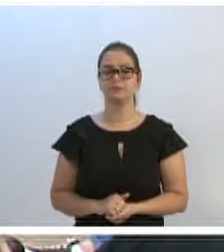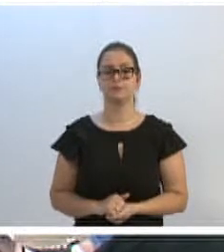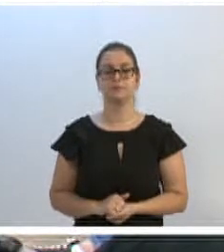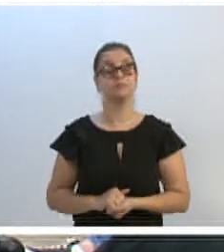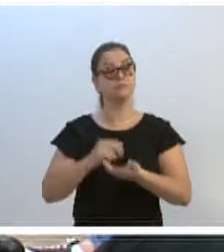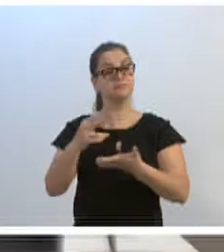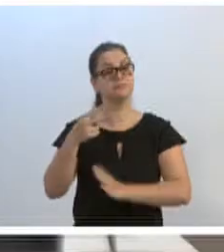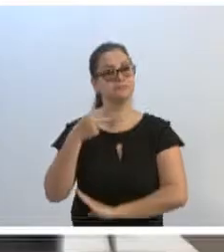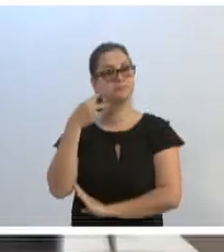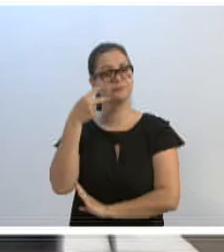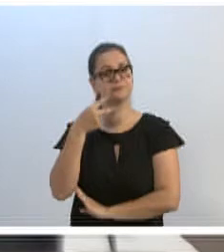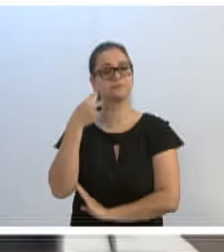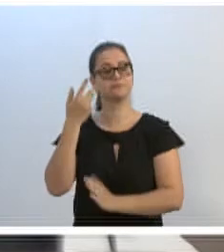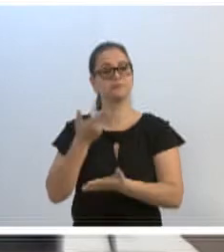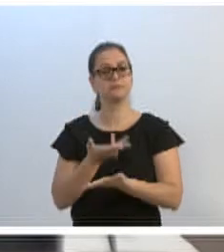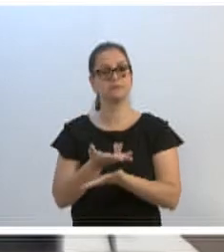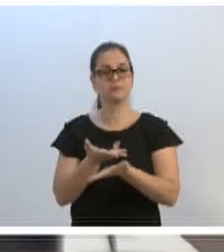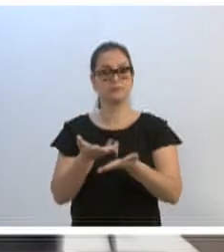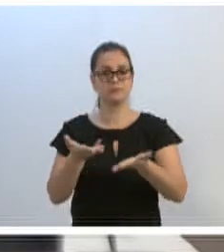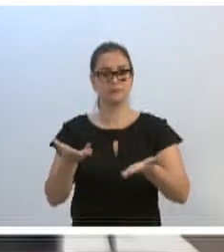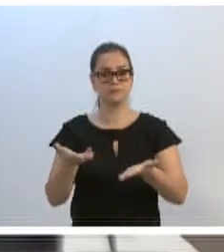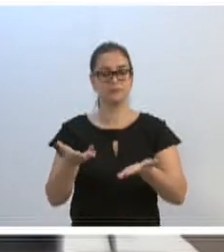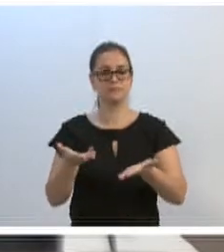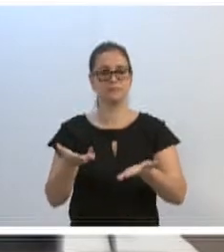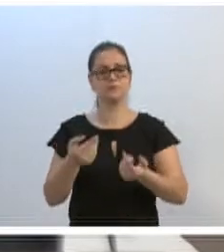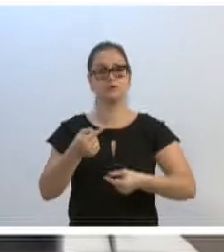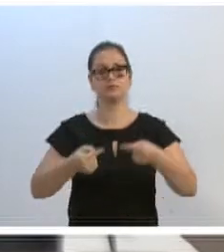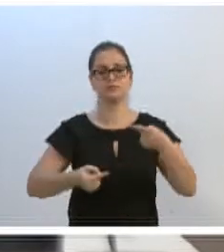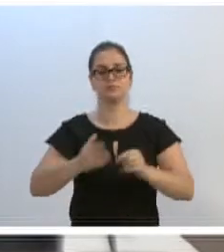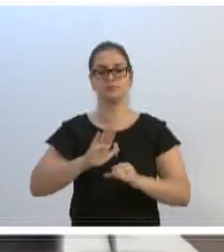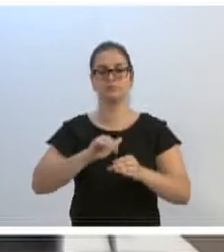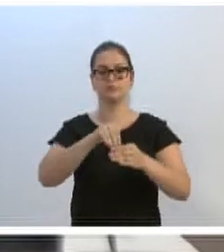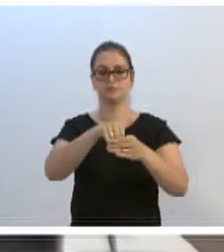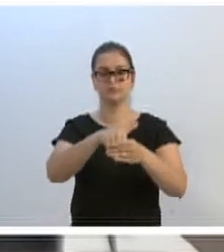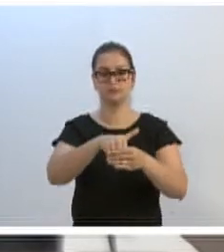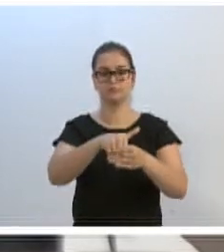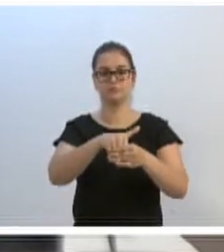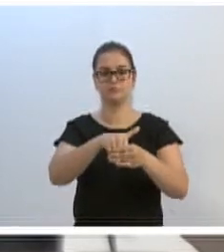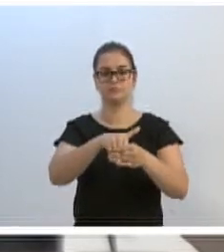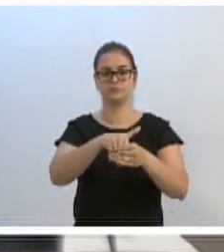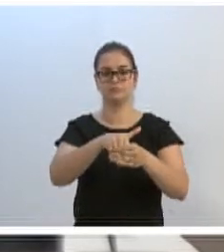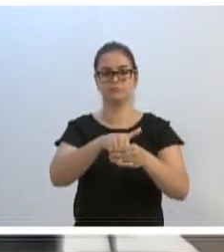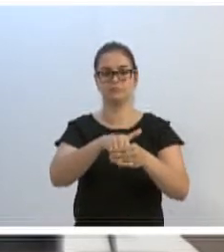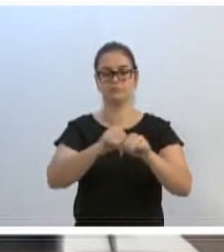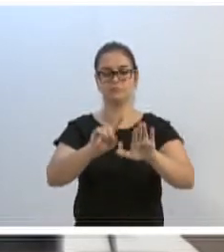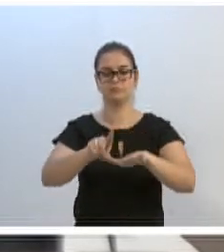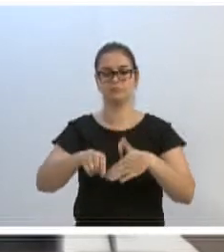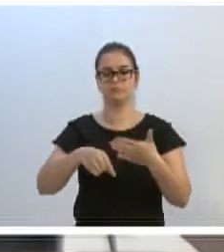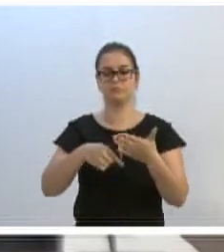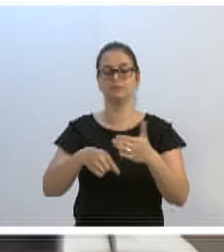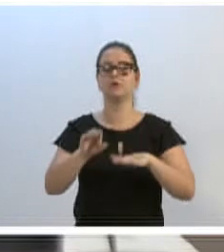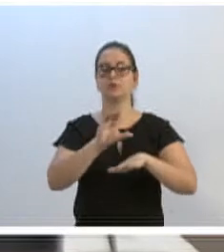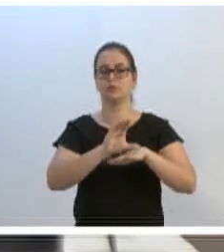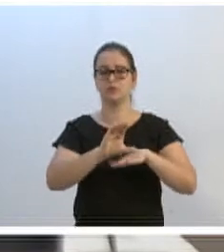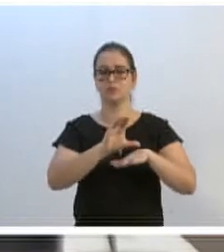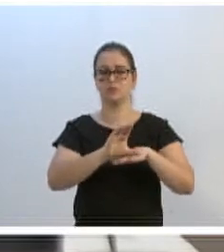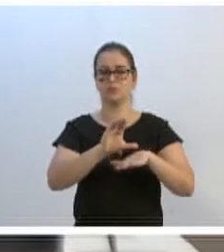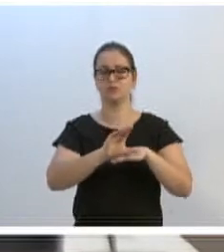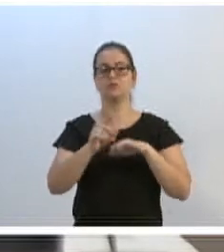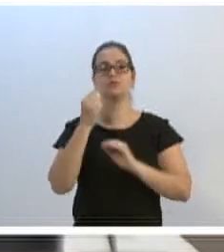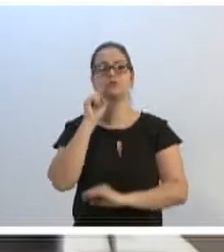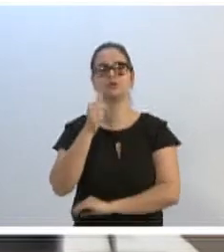Senhores vereadores, para discussão e votação, a sessão do plenário da Escola Legislativa Fritz Miller